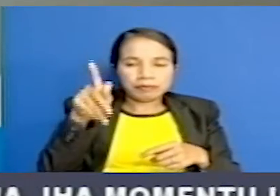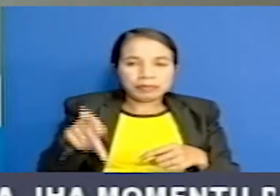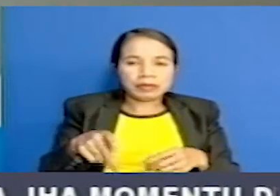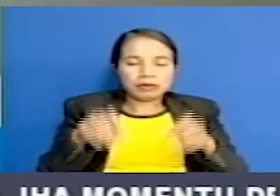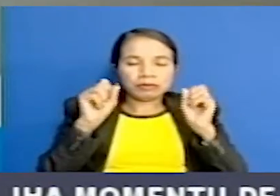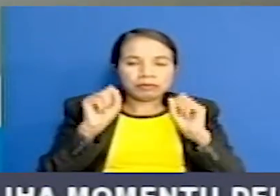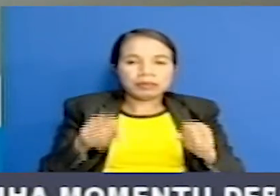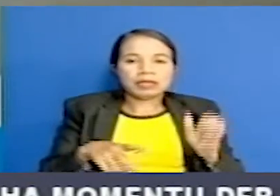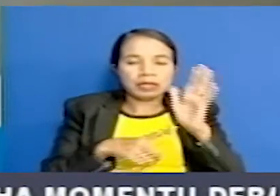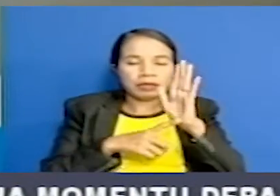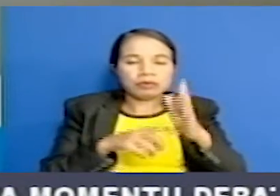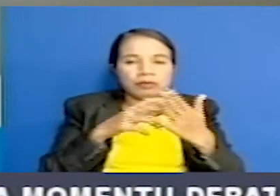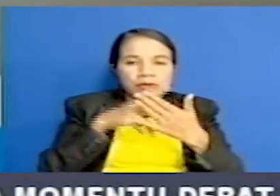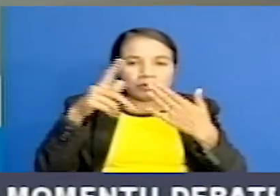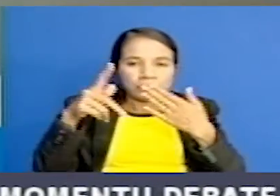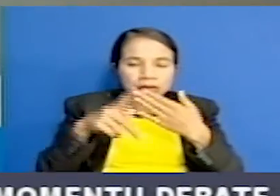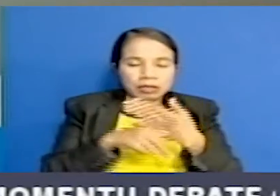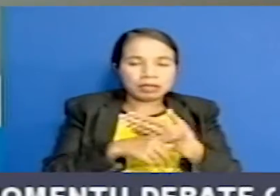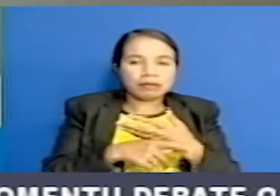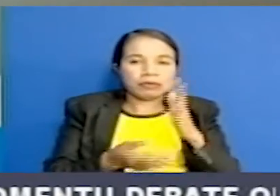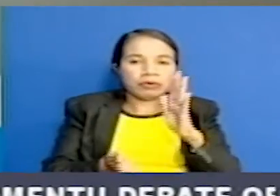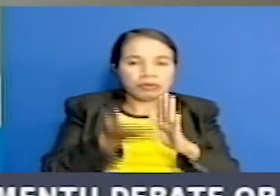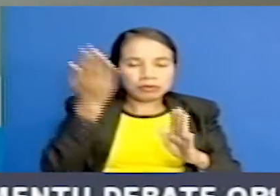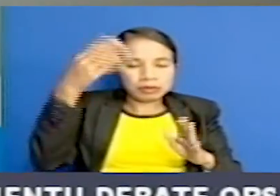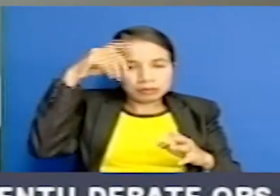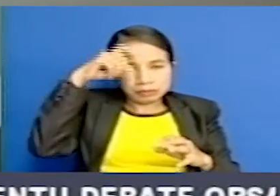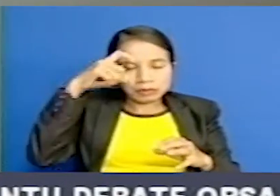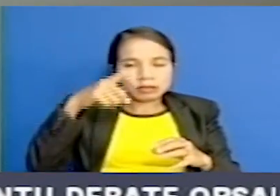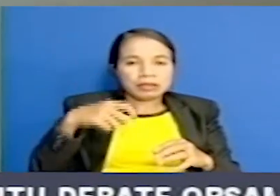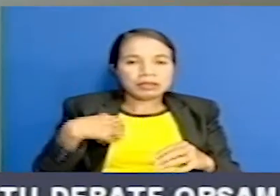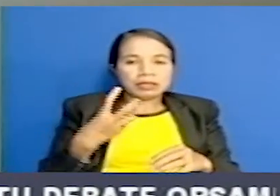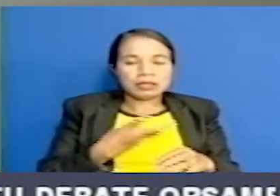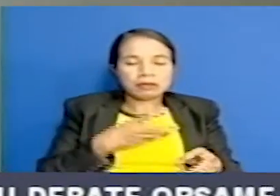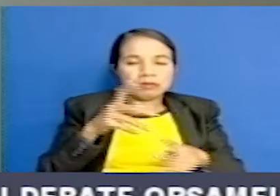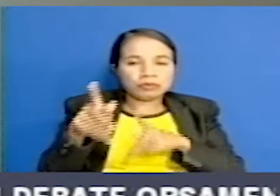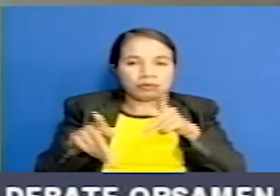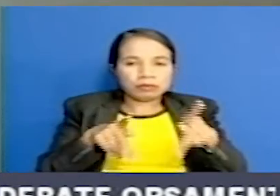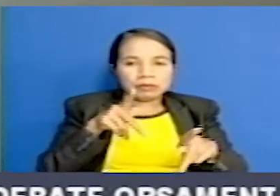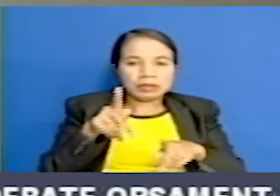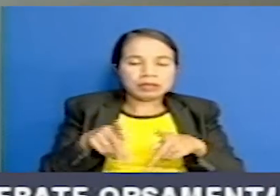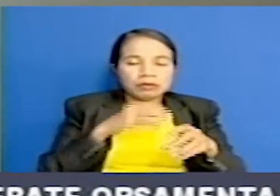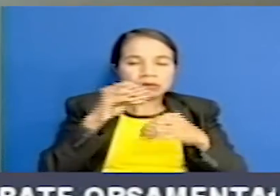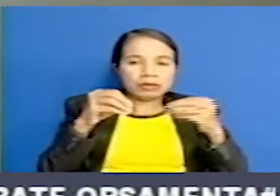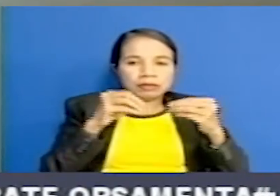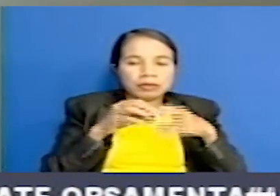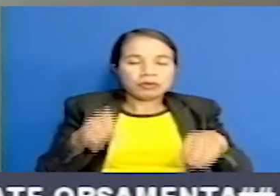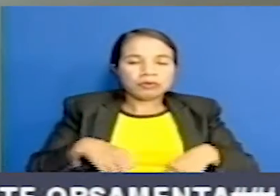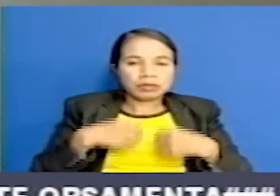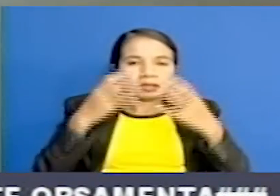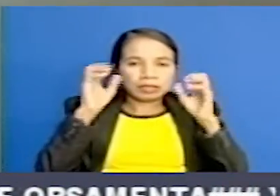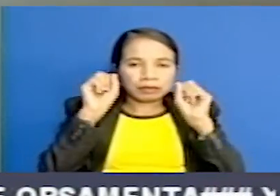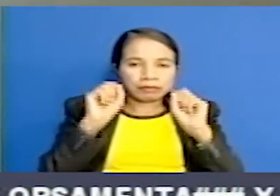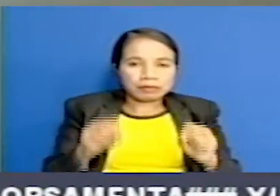ele fosse o programa Balum, onde ele saia conhecimento e tenha público ninian, com a barra, o enxama que